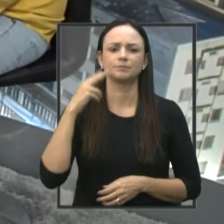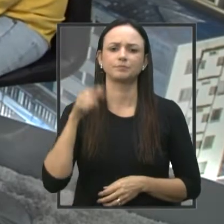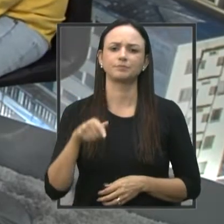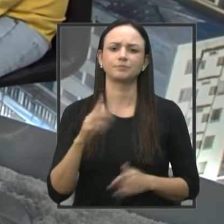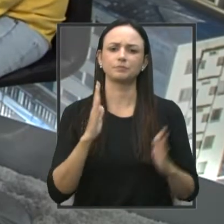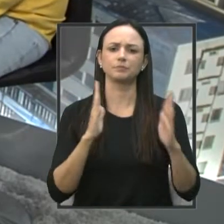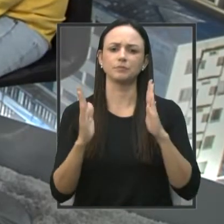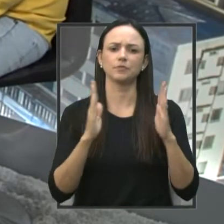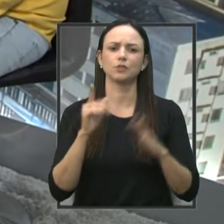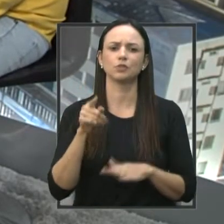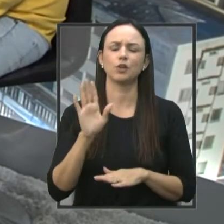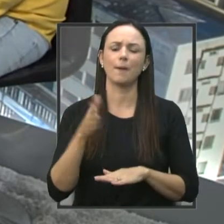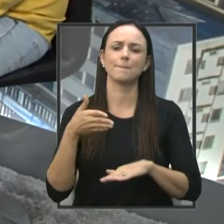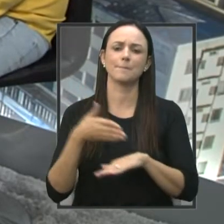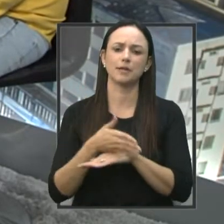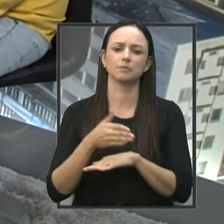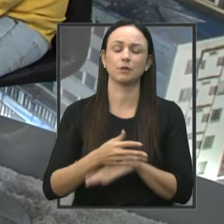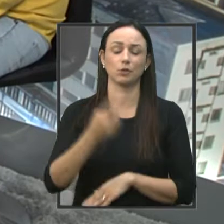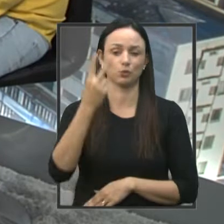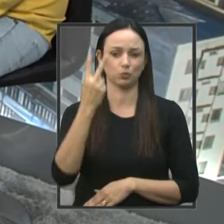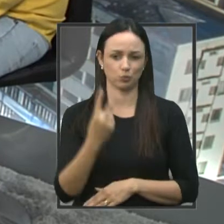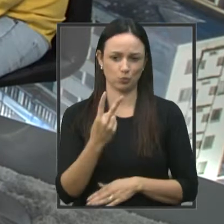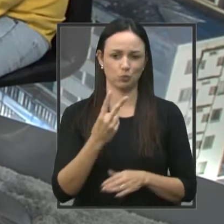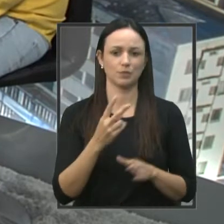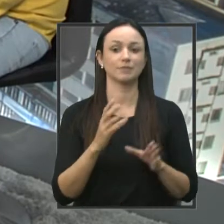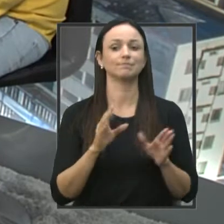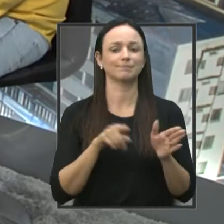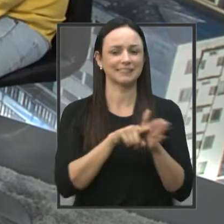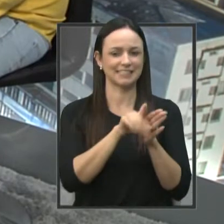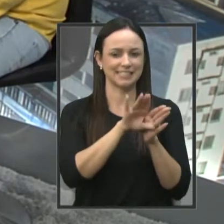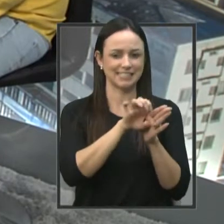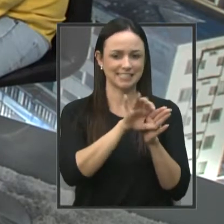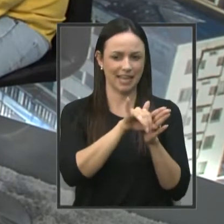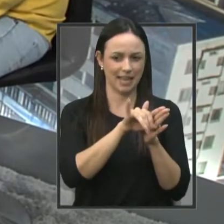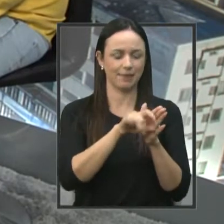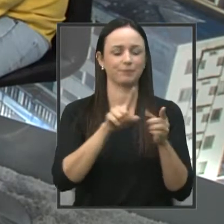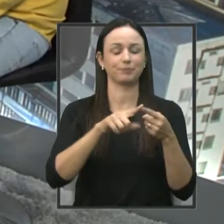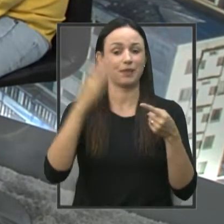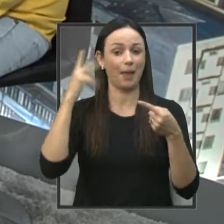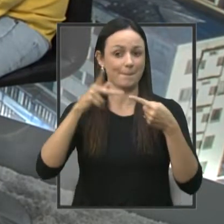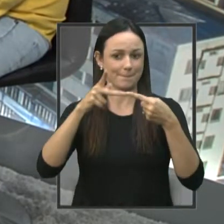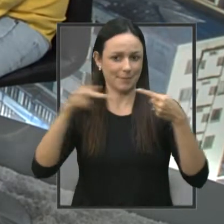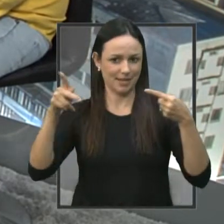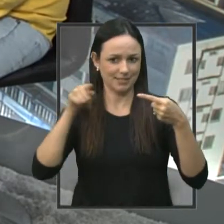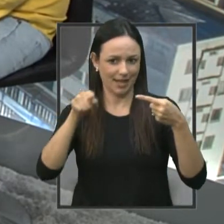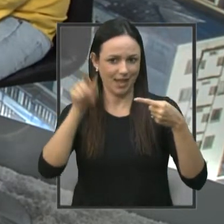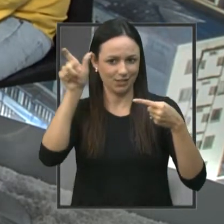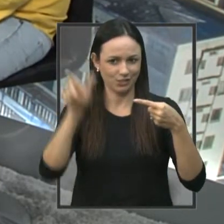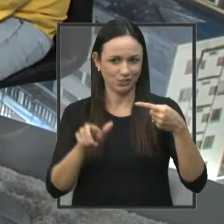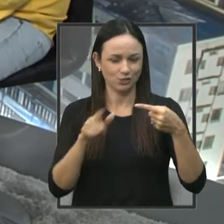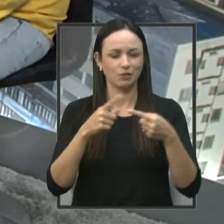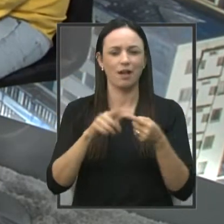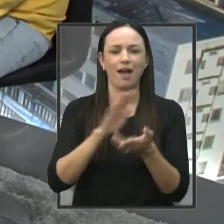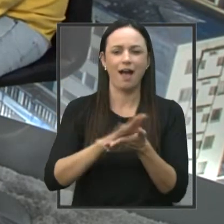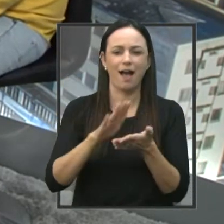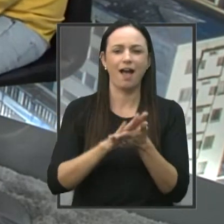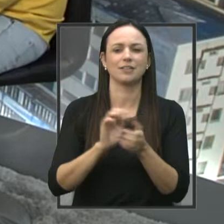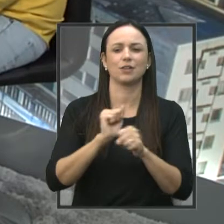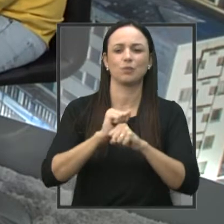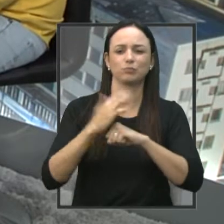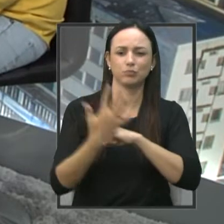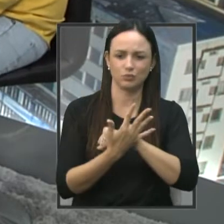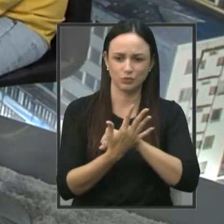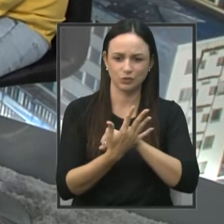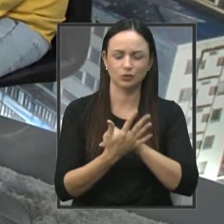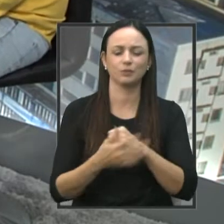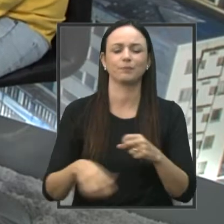né, o senhor já participou de 2 SEIs, foi presidente da primeira, né, a SEI para apurar os gastos com a Covid-19 no município e